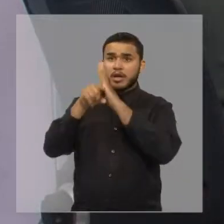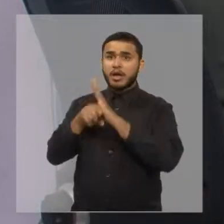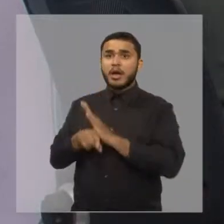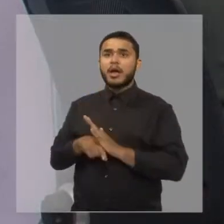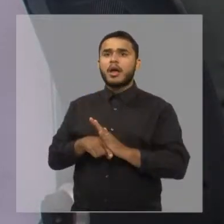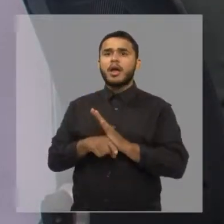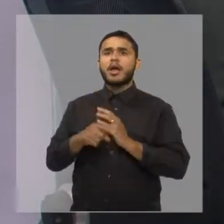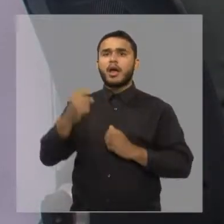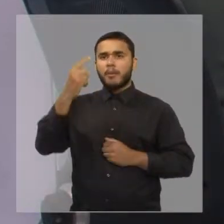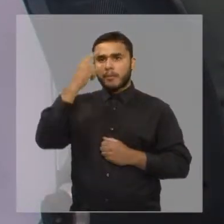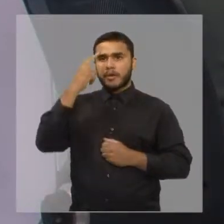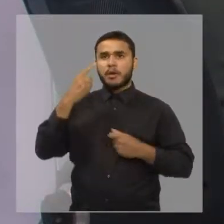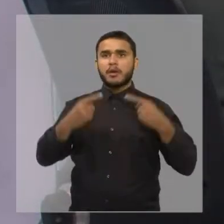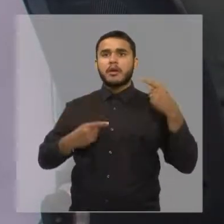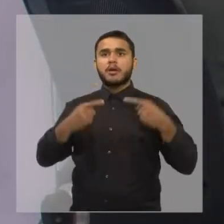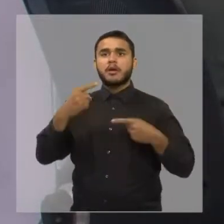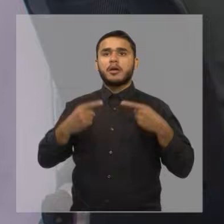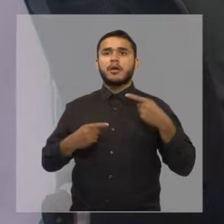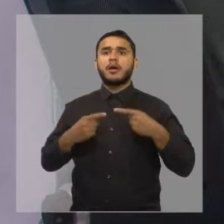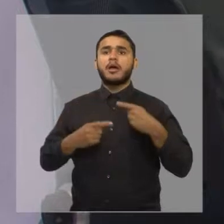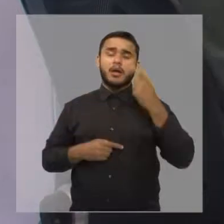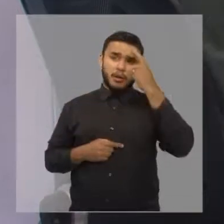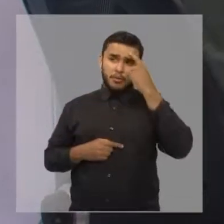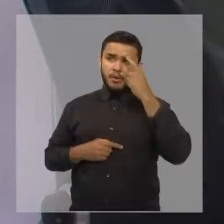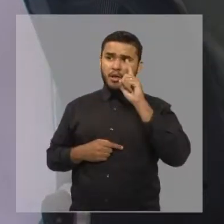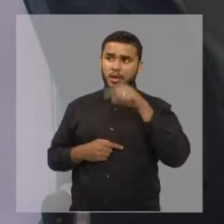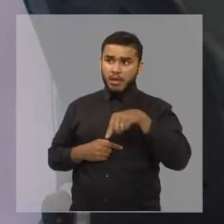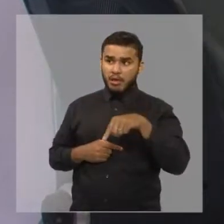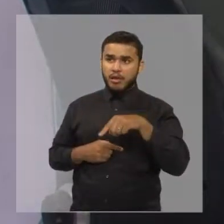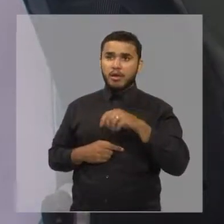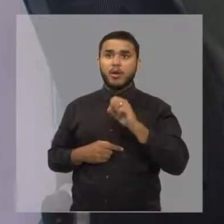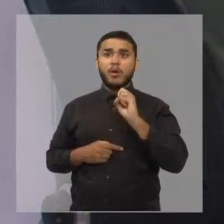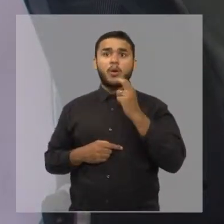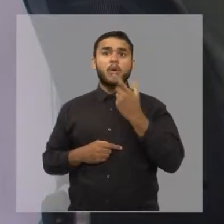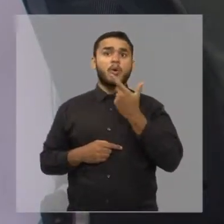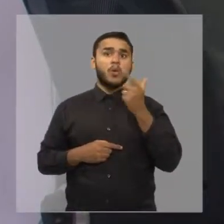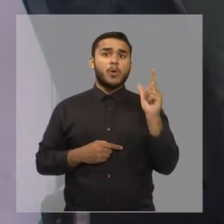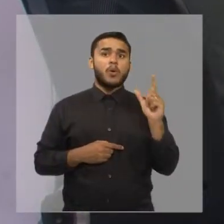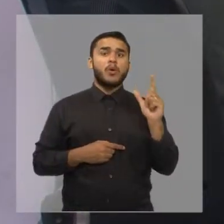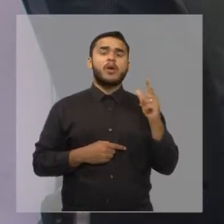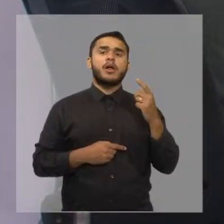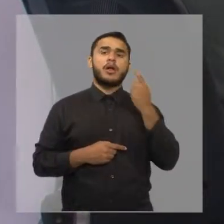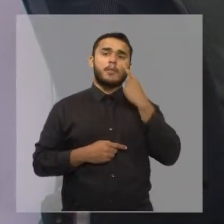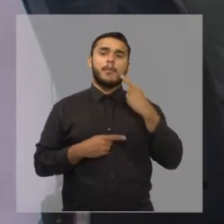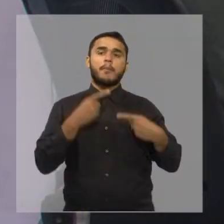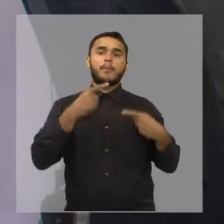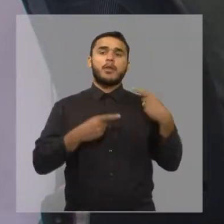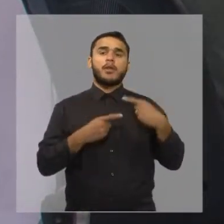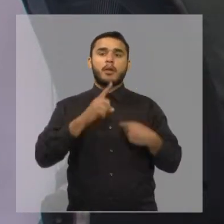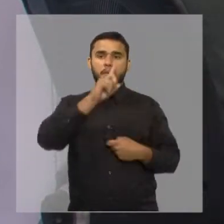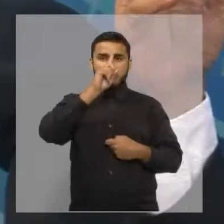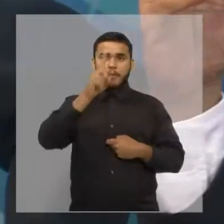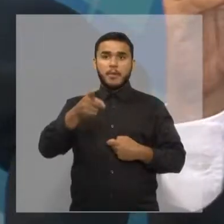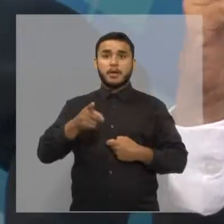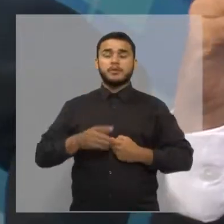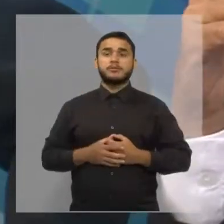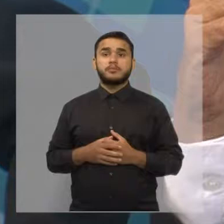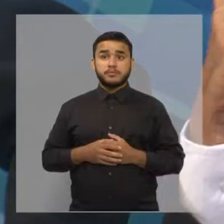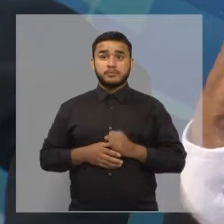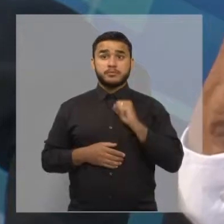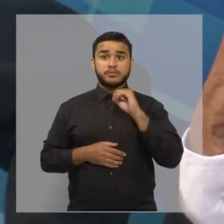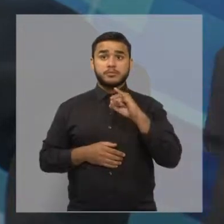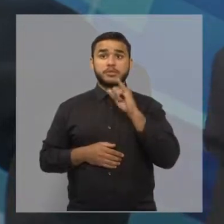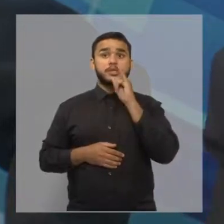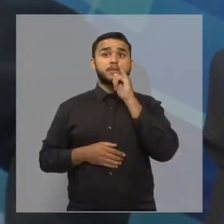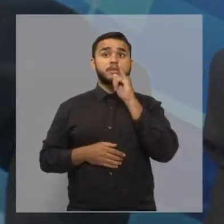político. Ficou evidente que foi um crime vulgar. Quando ficou evidente que foi um crime vulgar, os defensores da memória